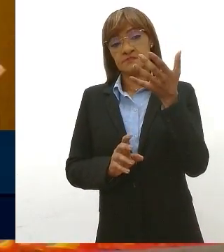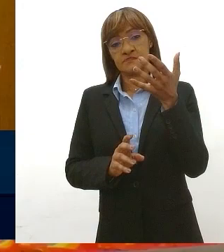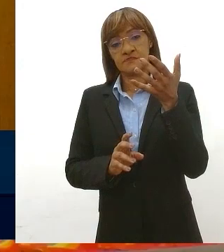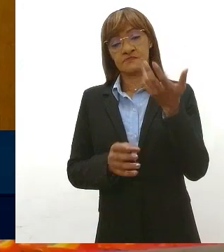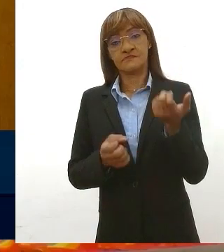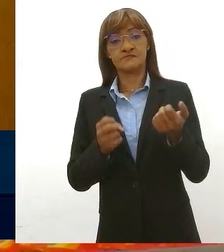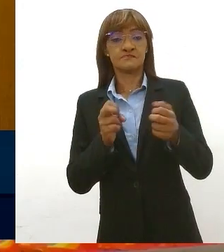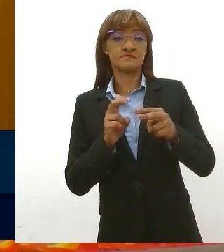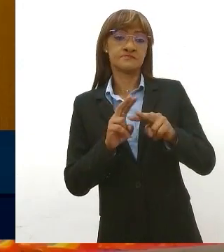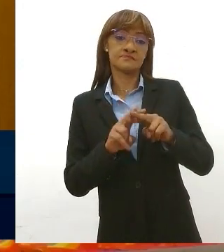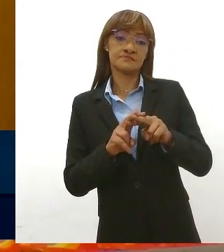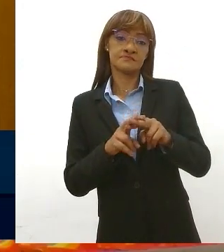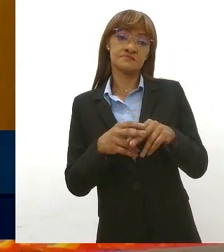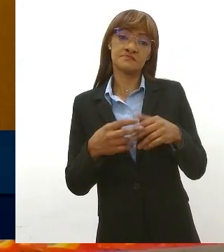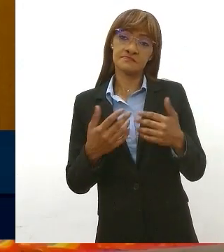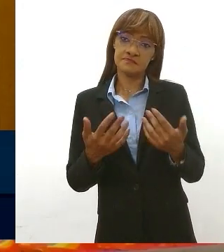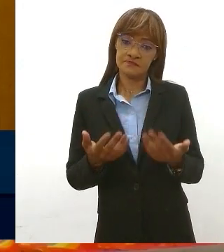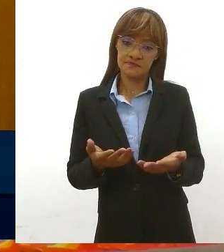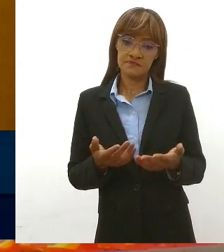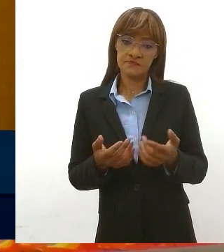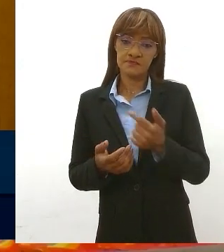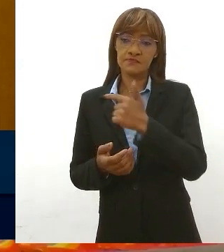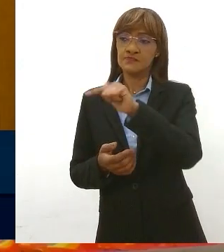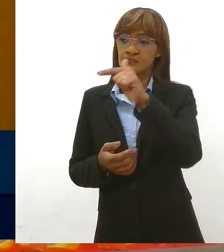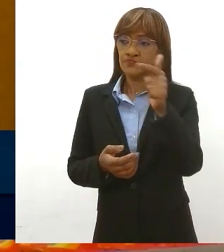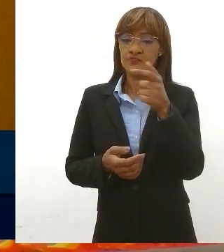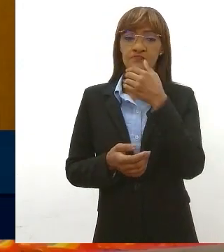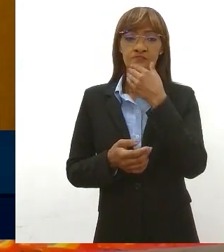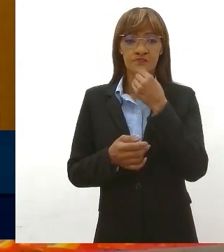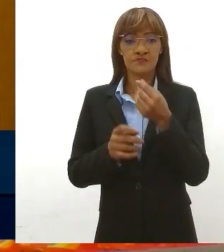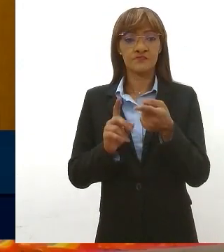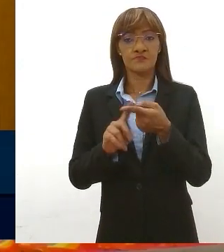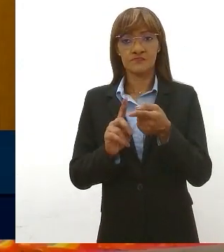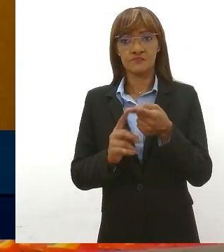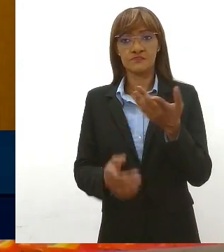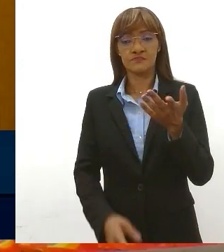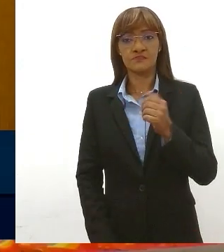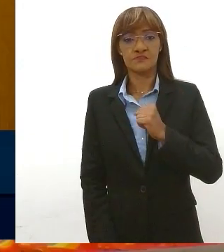vários homens, né, essa cultura machista, né,